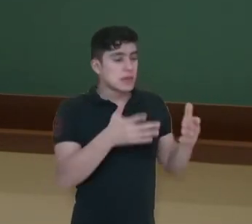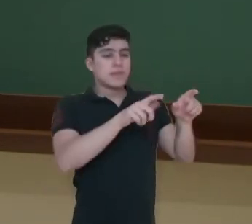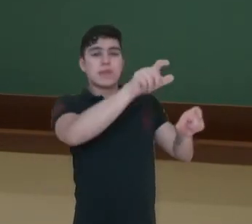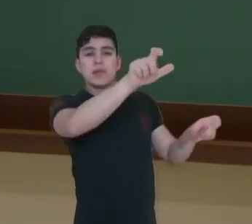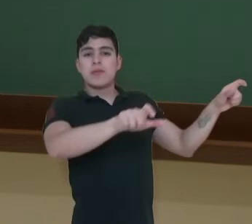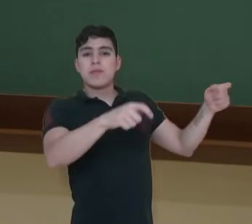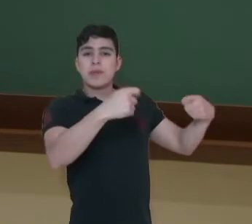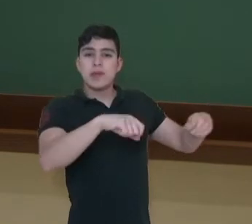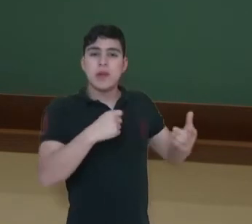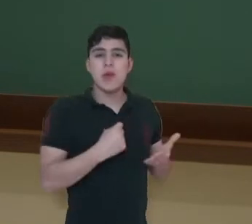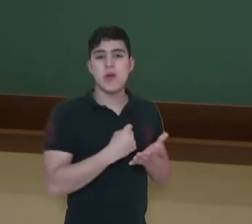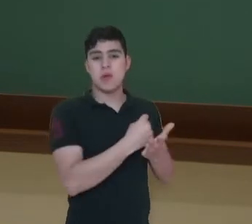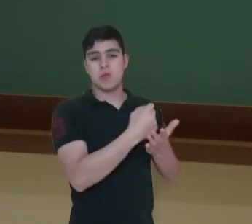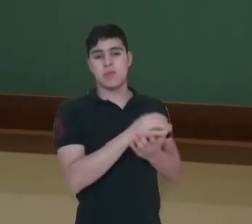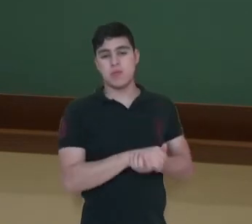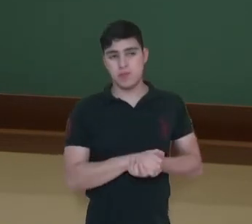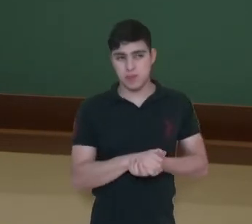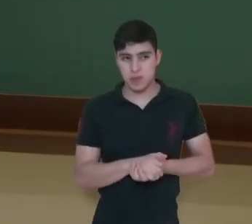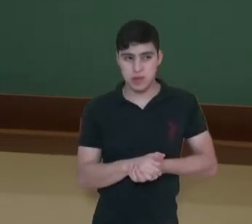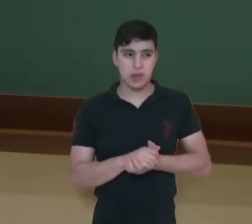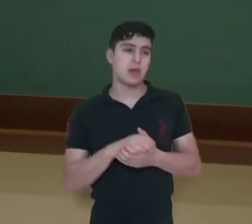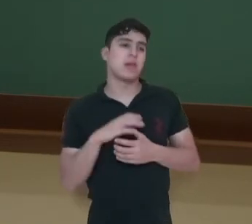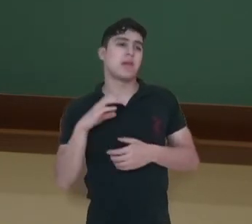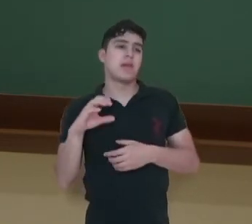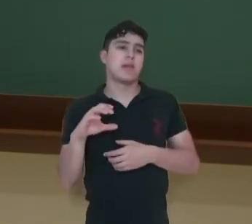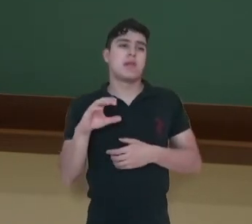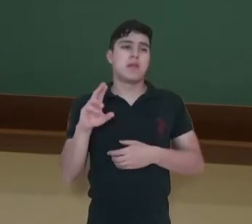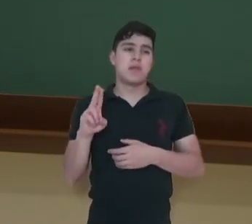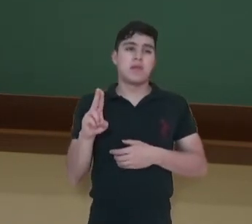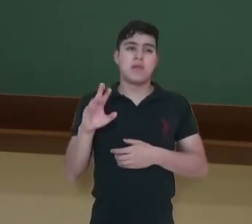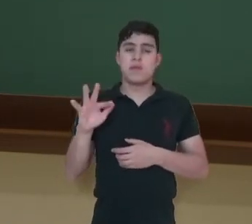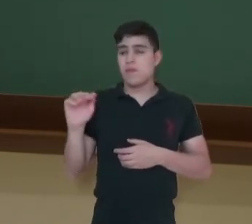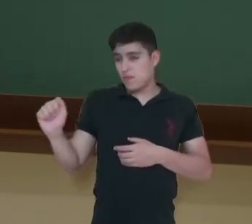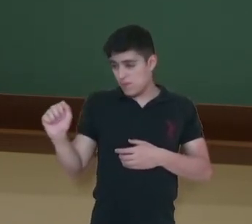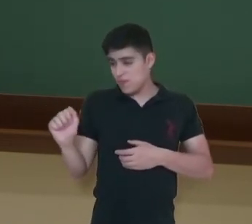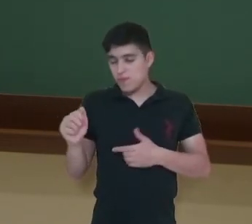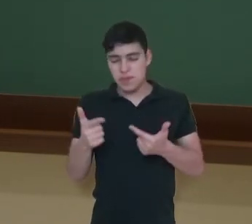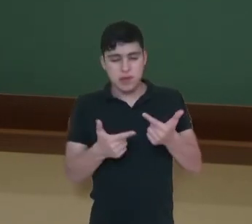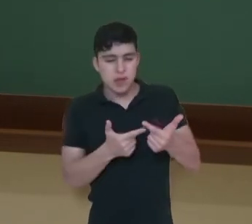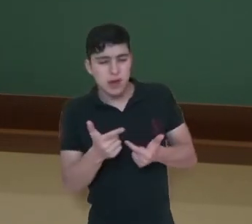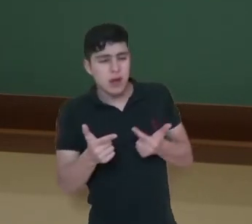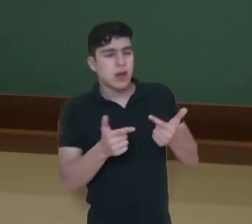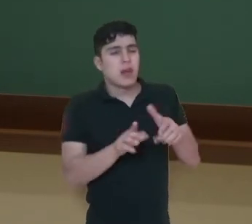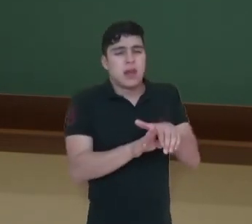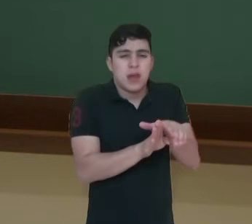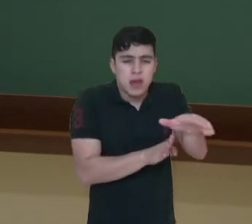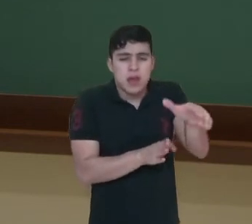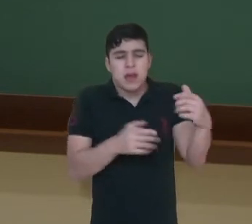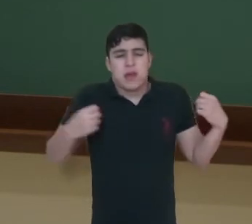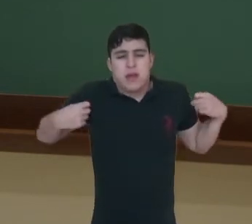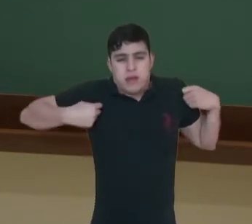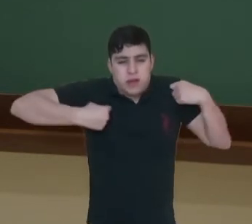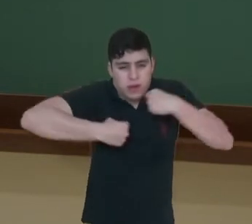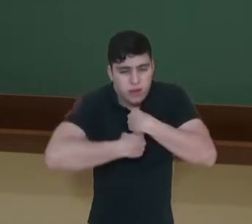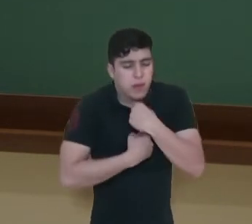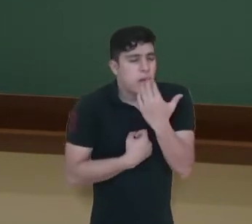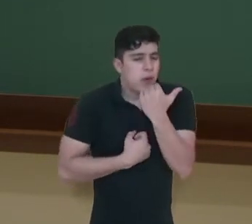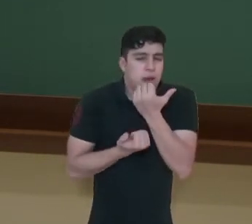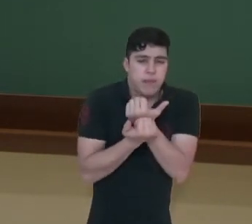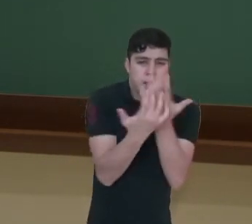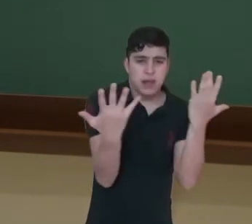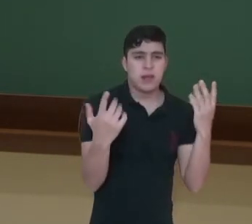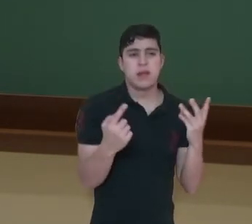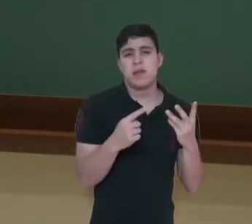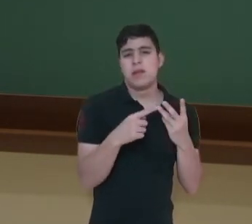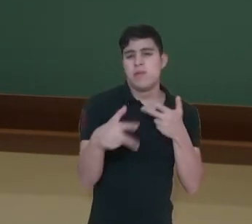precisam de uma ajuda. A Central Única das Favelas faz todo um trabalho de alimentação, trabalho de agasalho, trabalho de levar